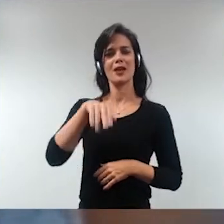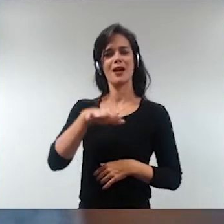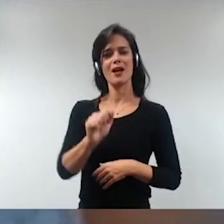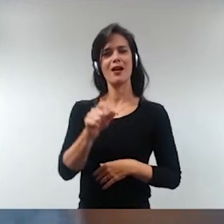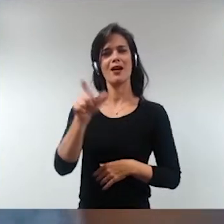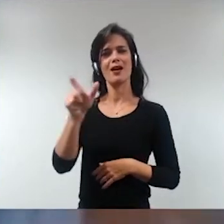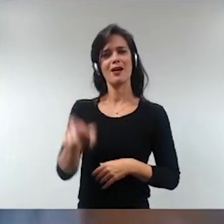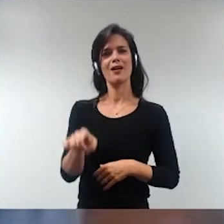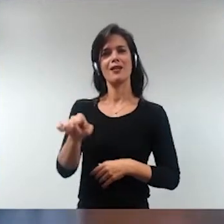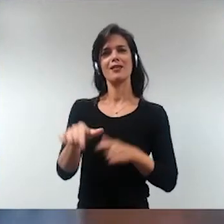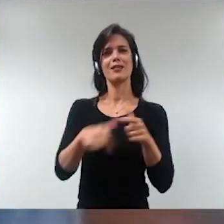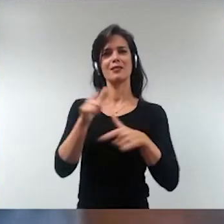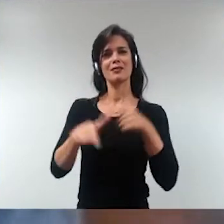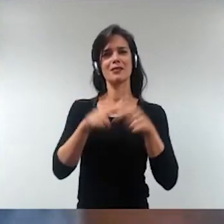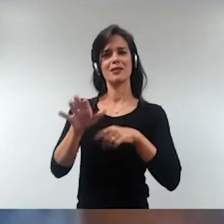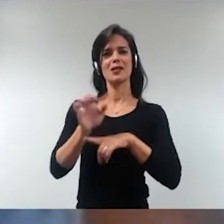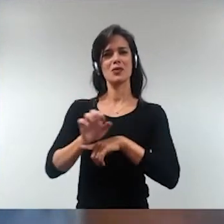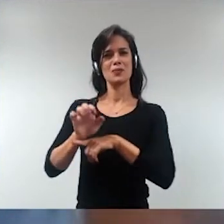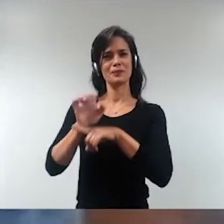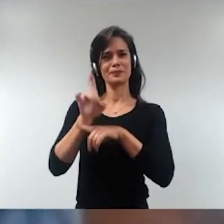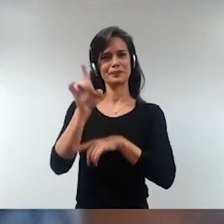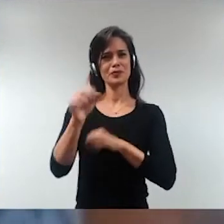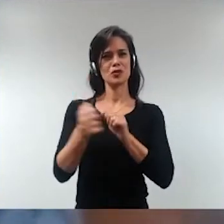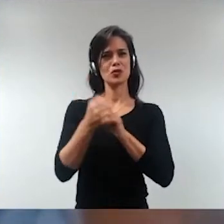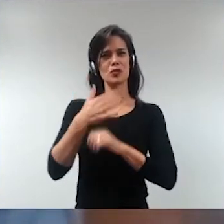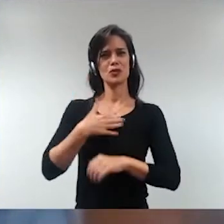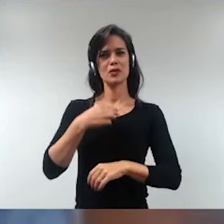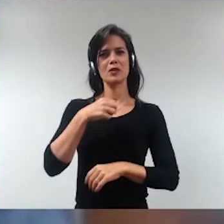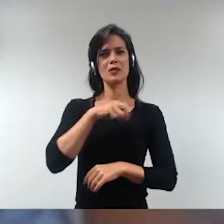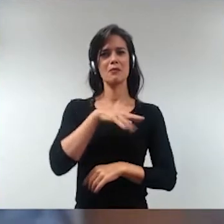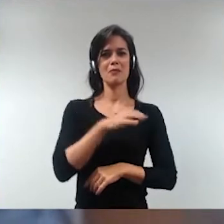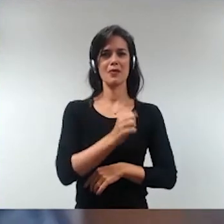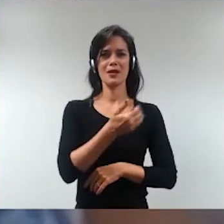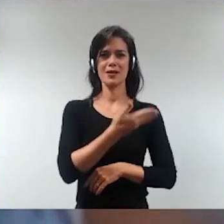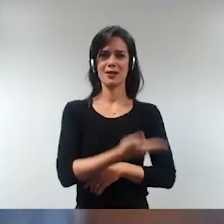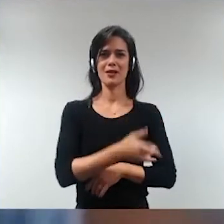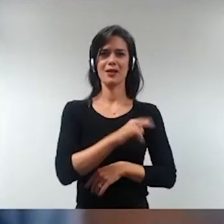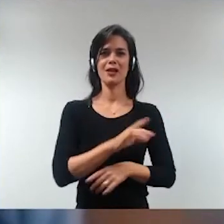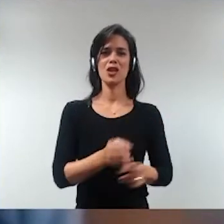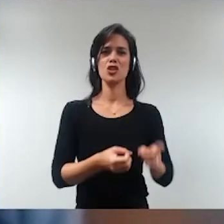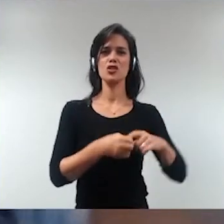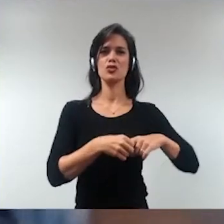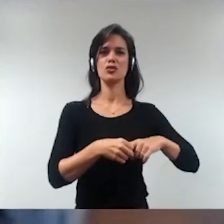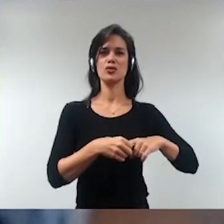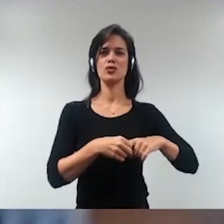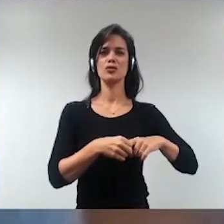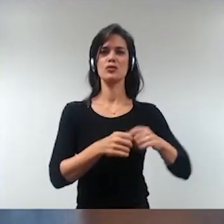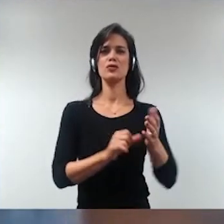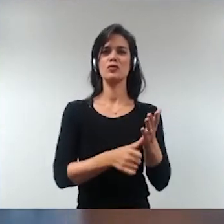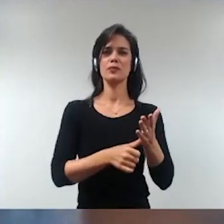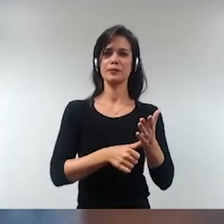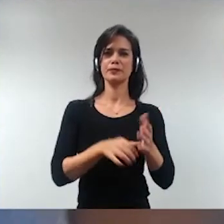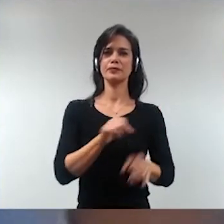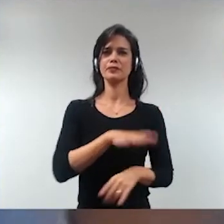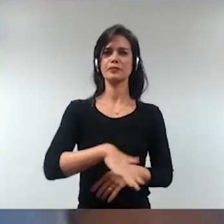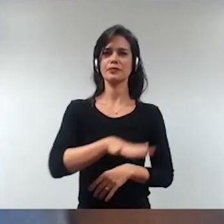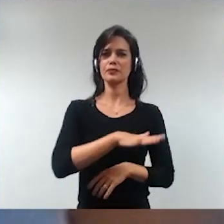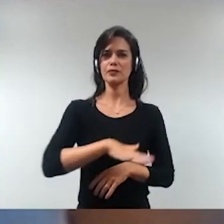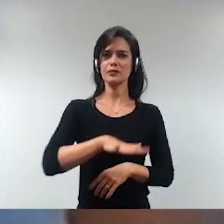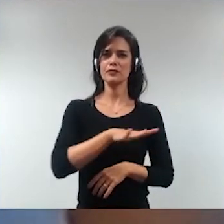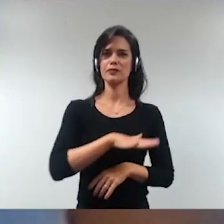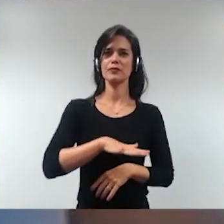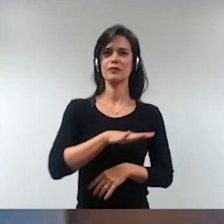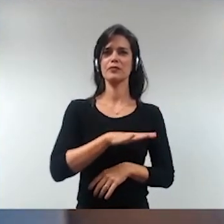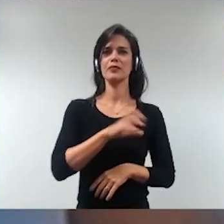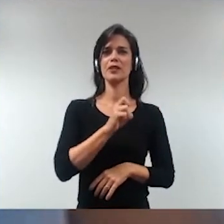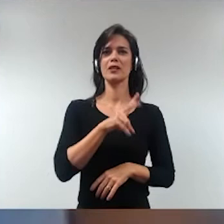Amélia Mena Barreto, a doutora Maria Luciana, ela é sócia da área de